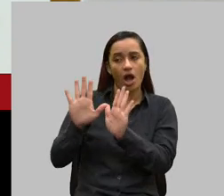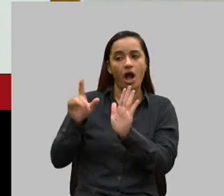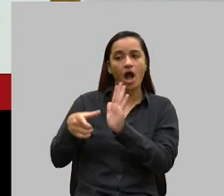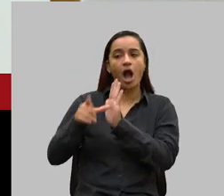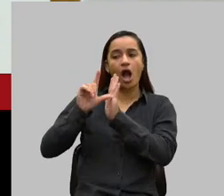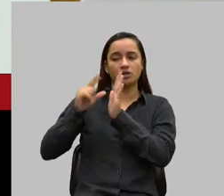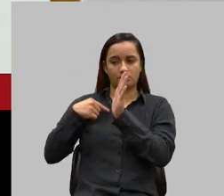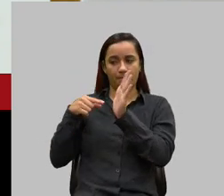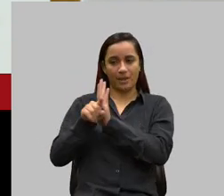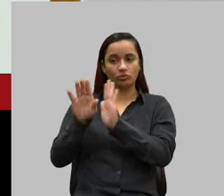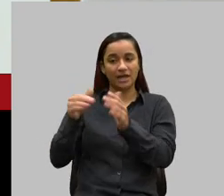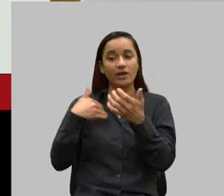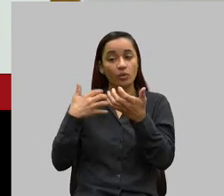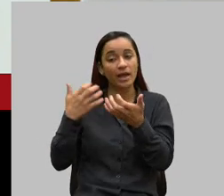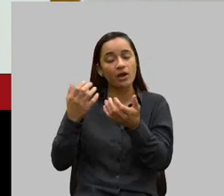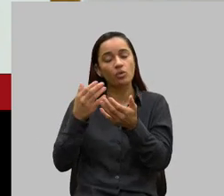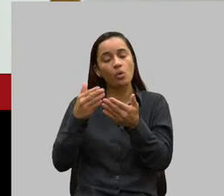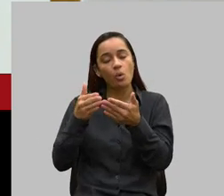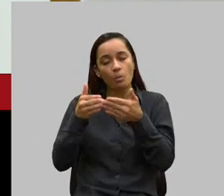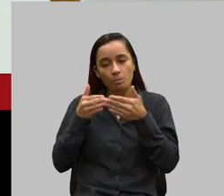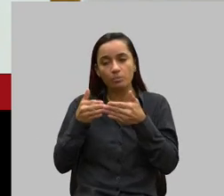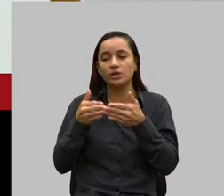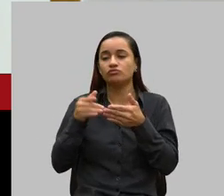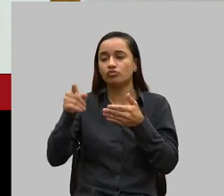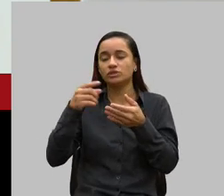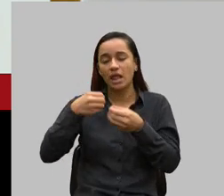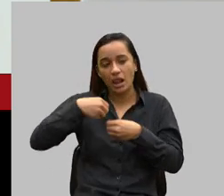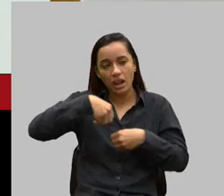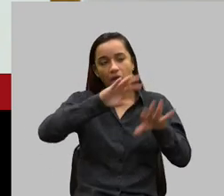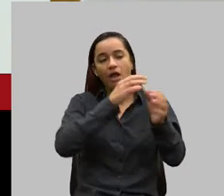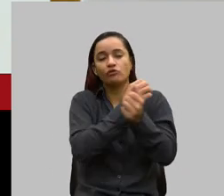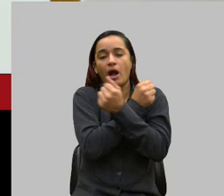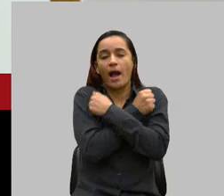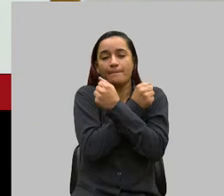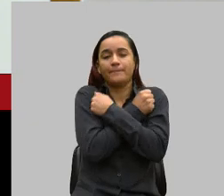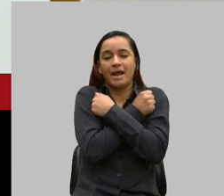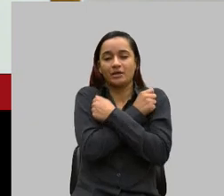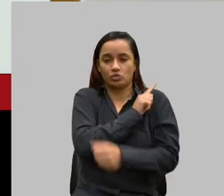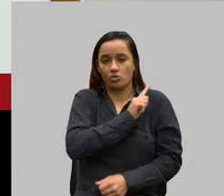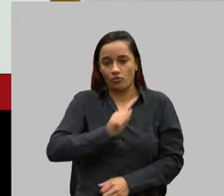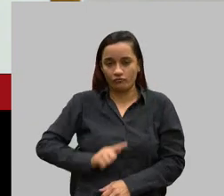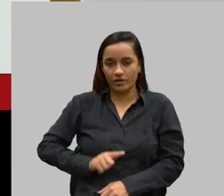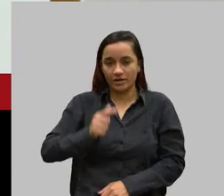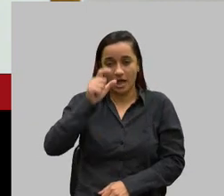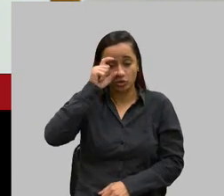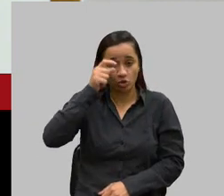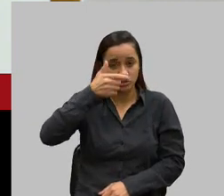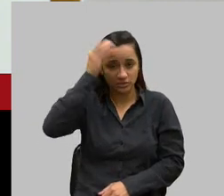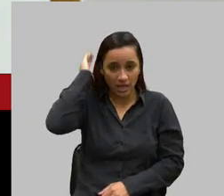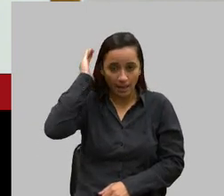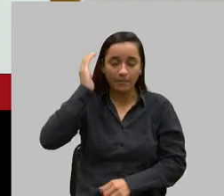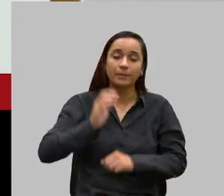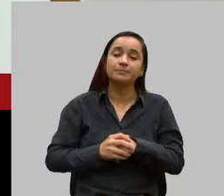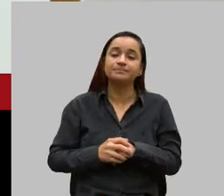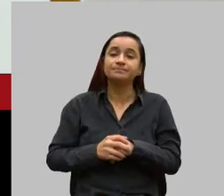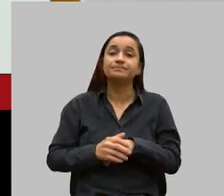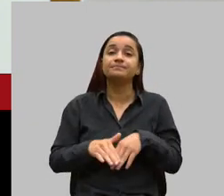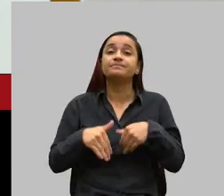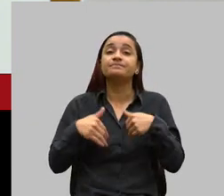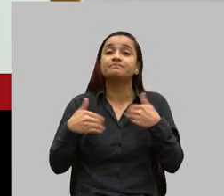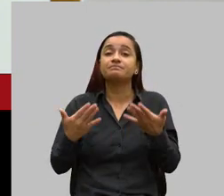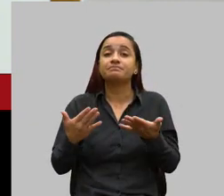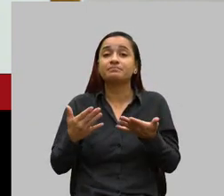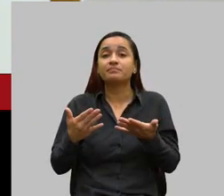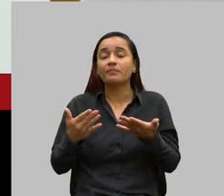senhor leve o abraço nosso lá o governador Zema Liberdade Econômica E aí